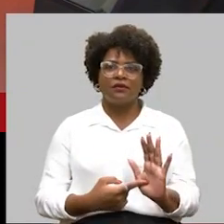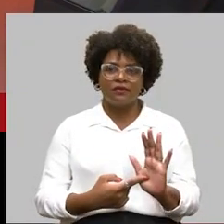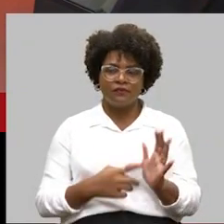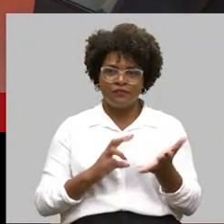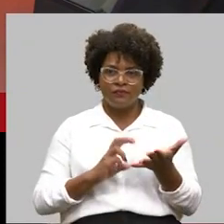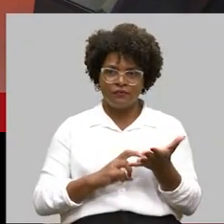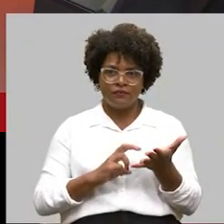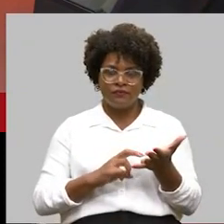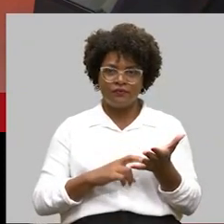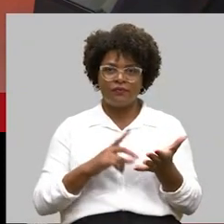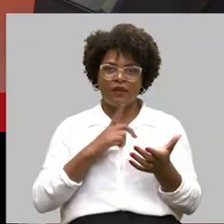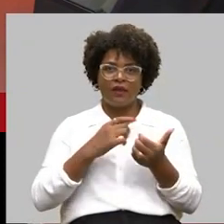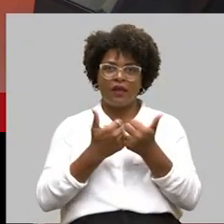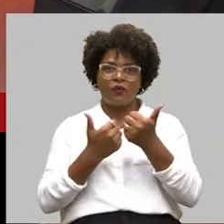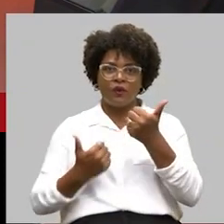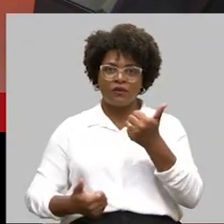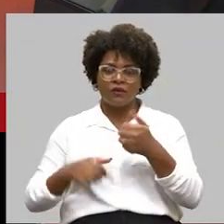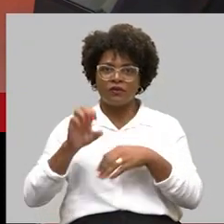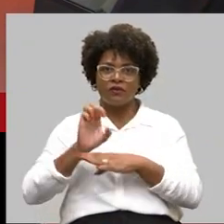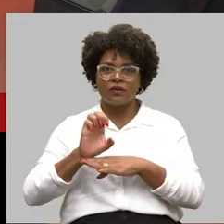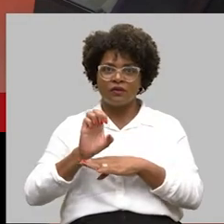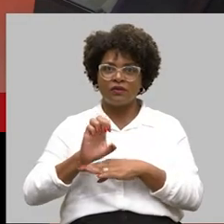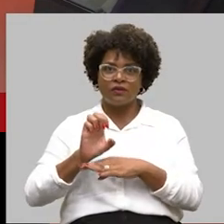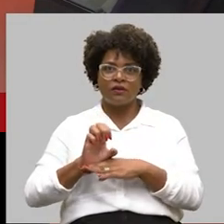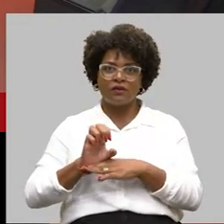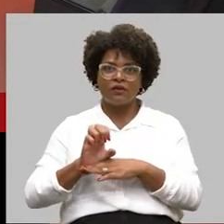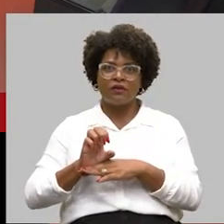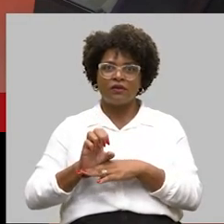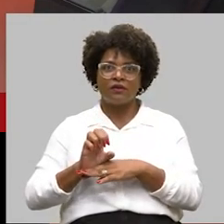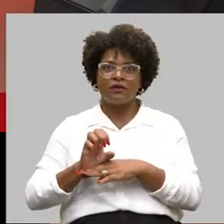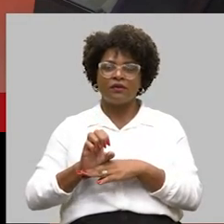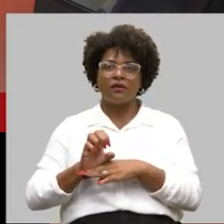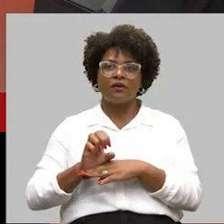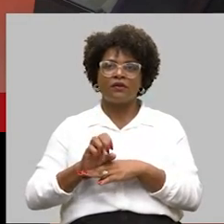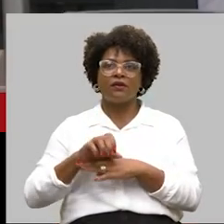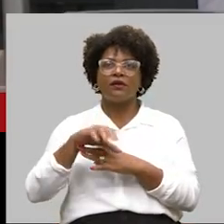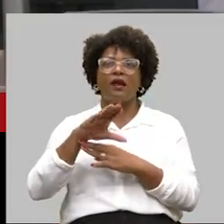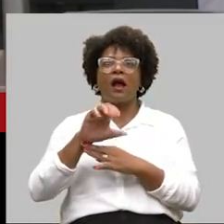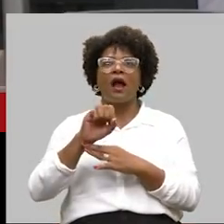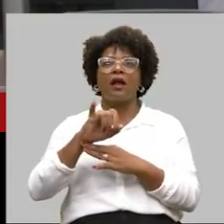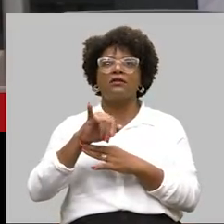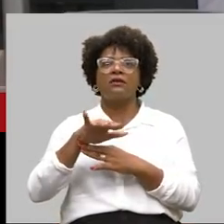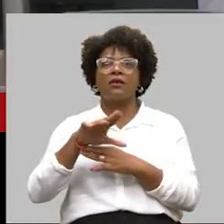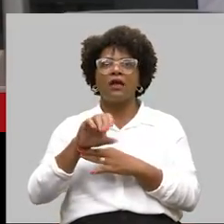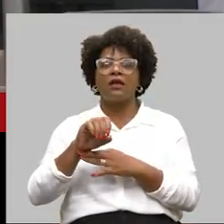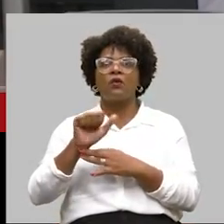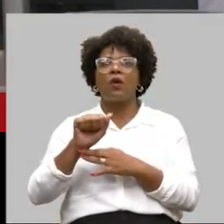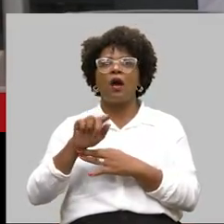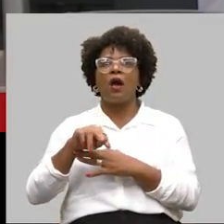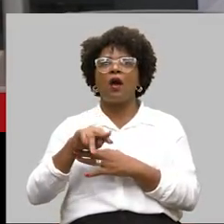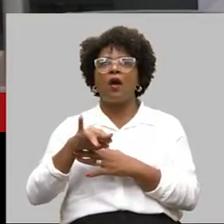com assessor Estadual de juventude Rural da feta Eng sor Cassiano Almeida